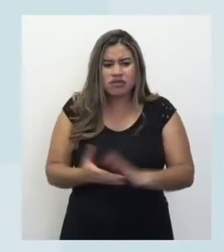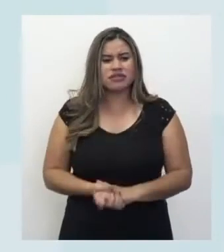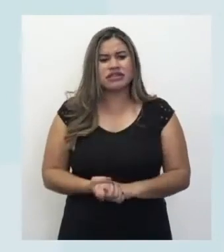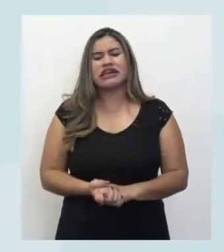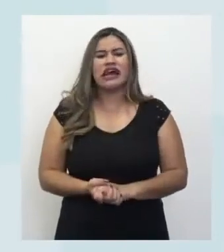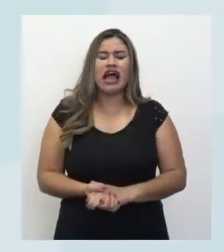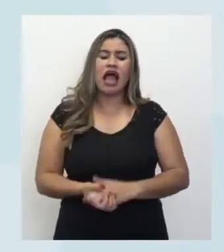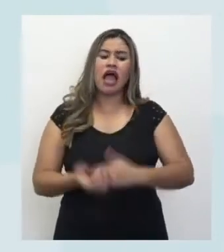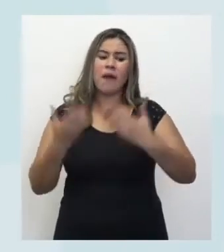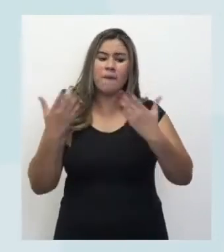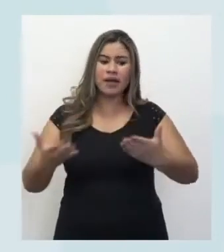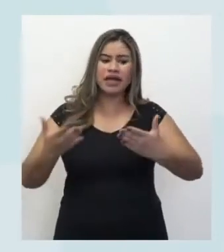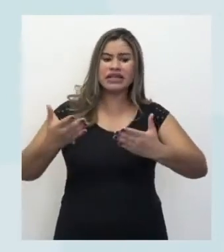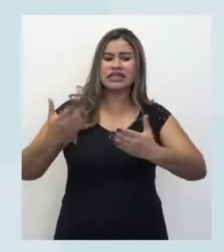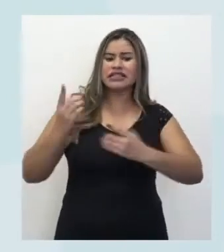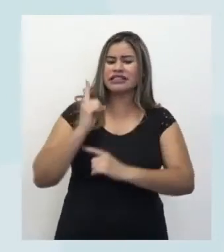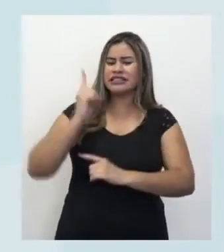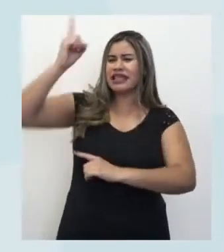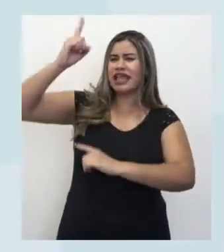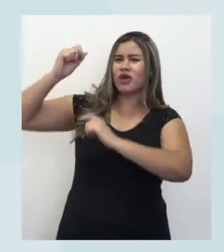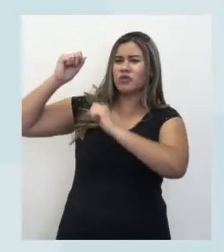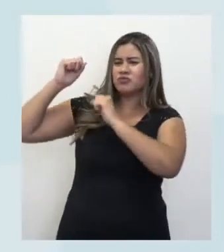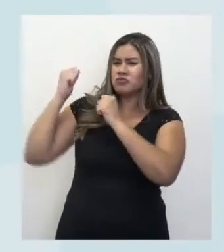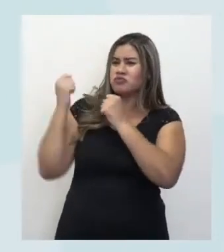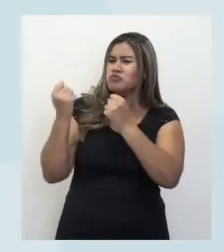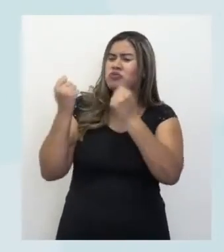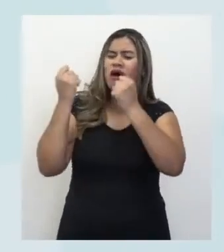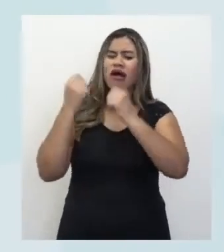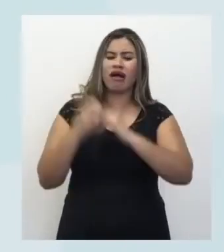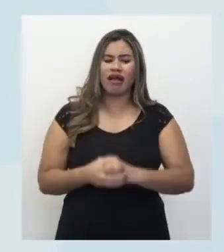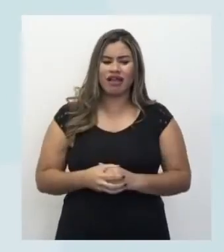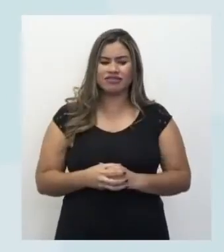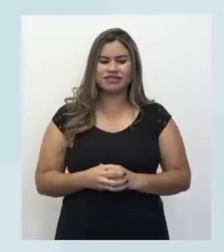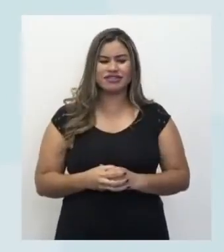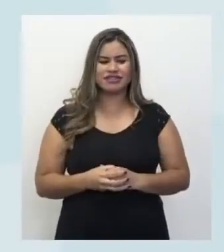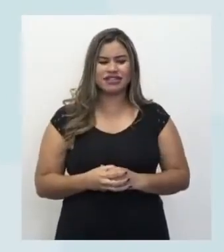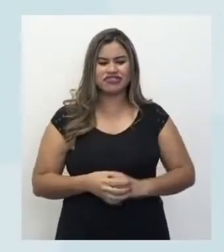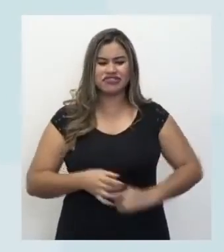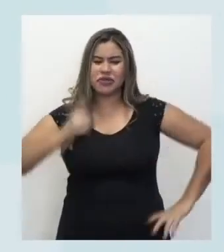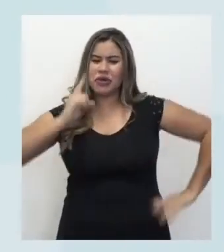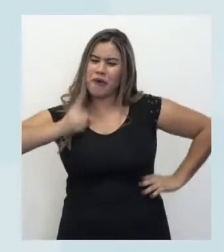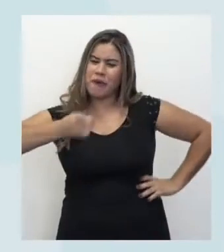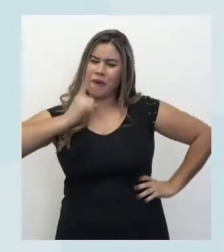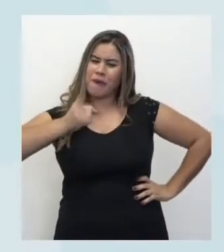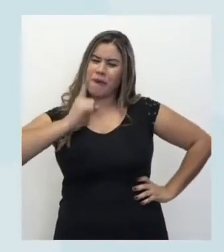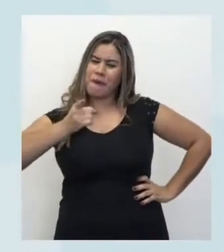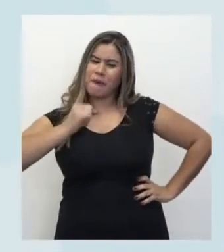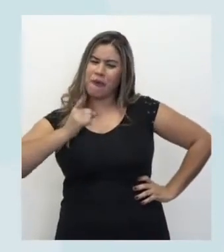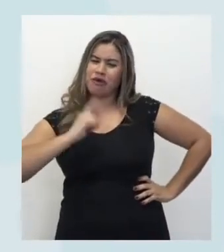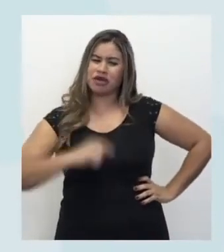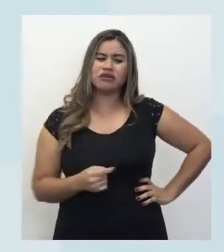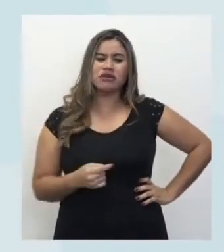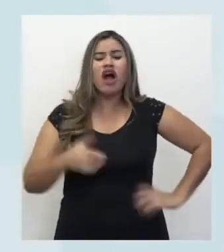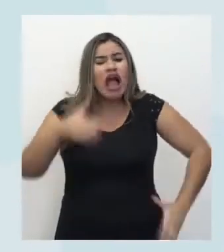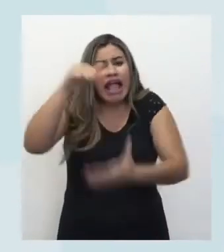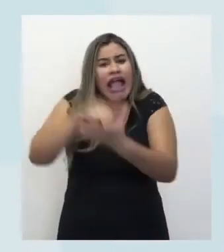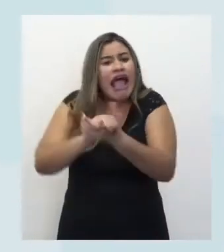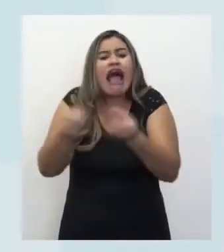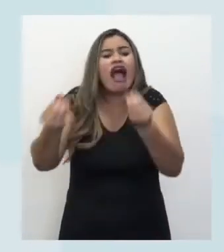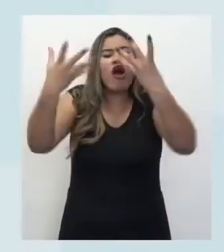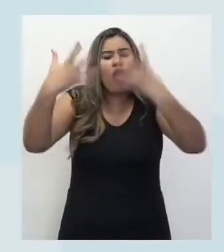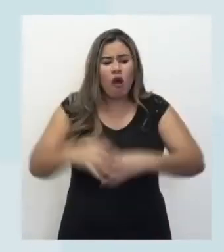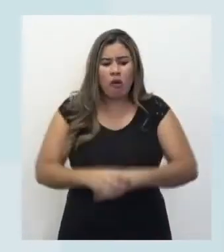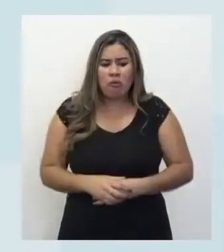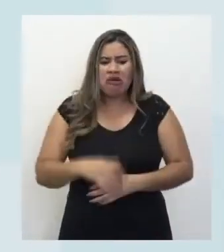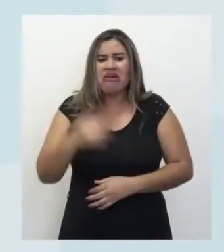é razão de eu não estar tão singela. Olha, de ali o mal pesar. Como queres tu casar?